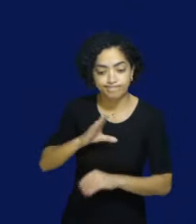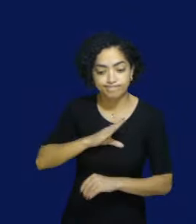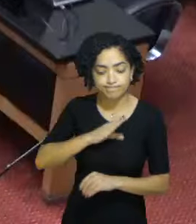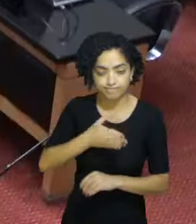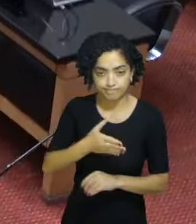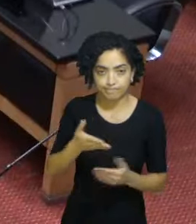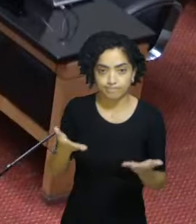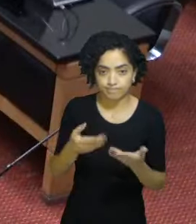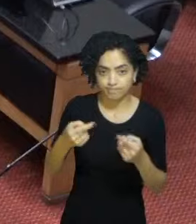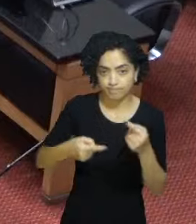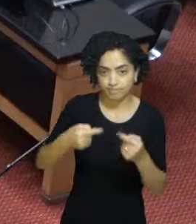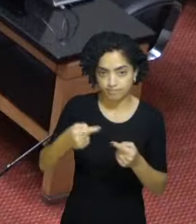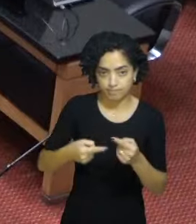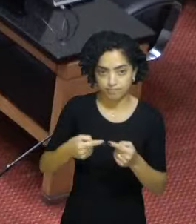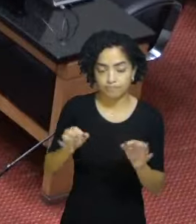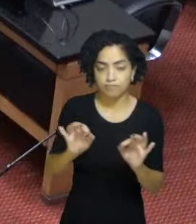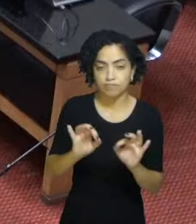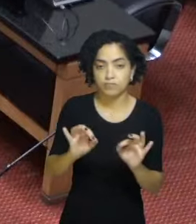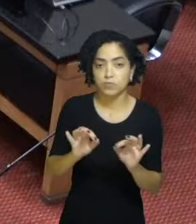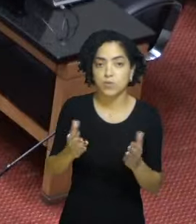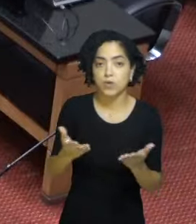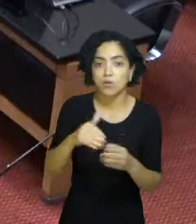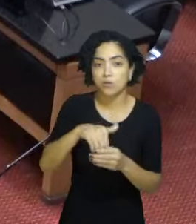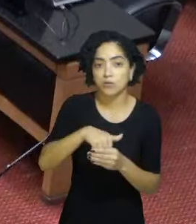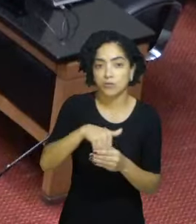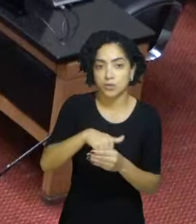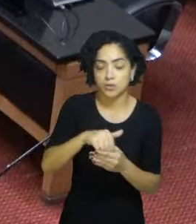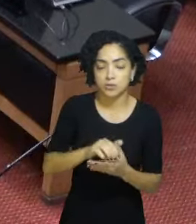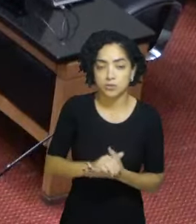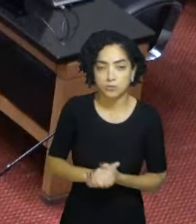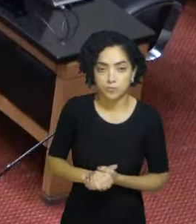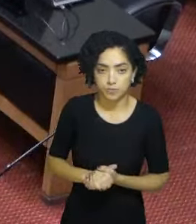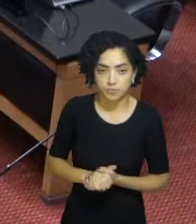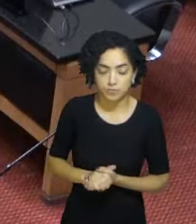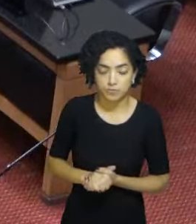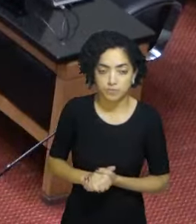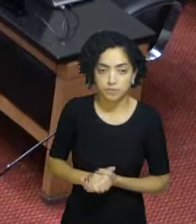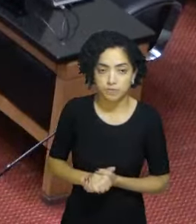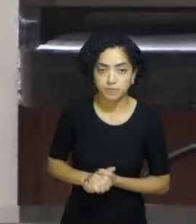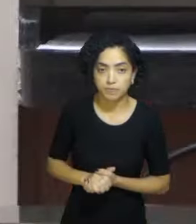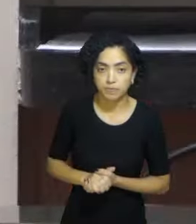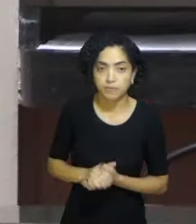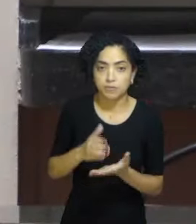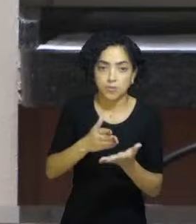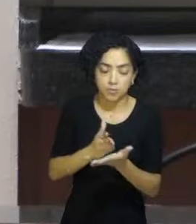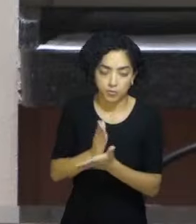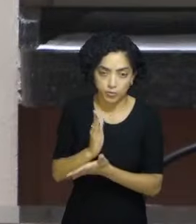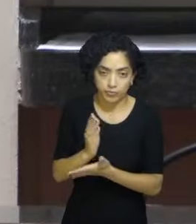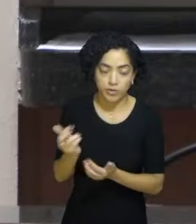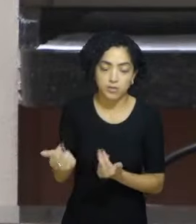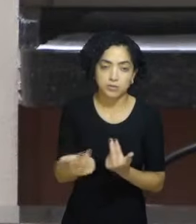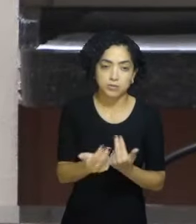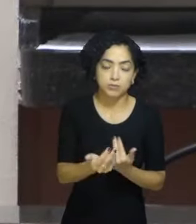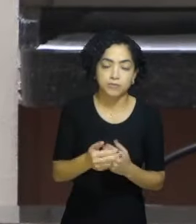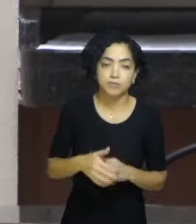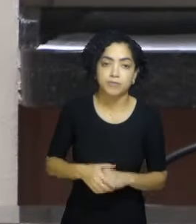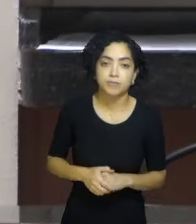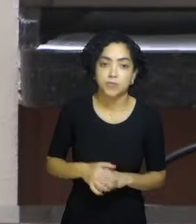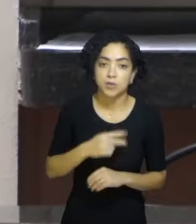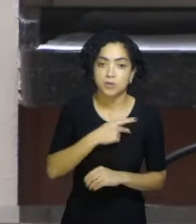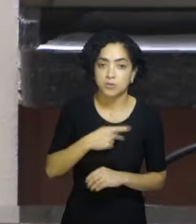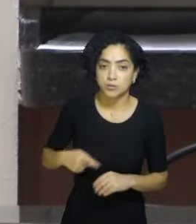discussão. Não havendo quem queira discutir, em votação. Deputados que aprovam, permaneçam como se encontram. Aprovado por unanimidade. Esta